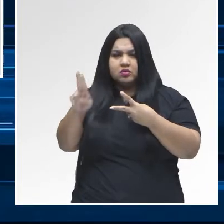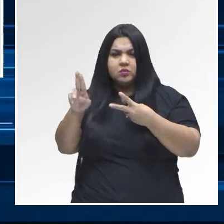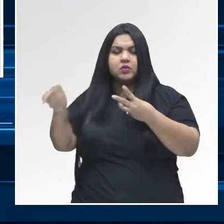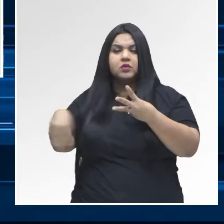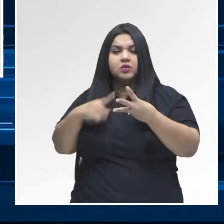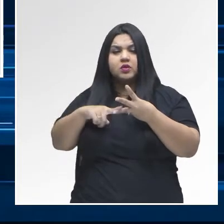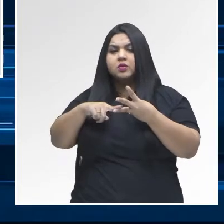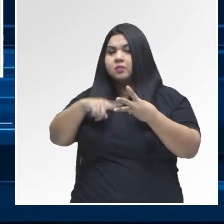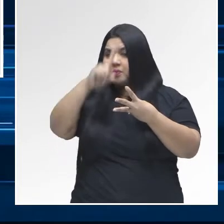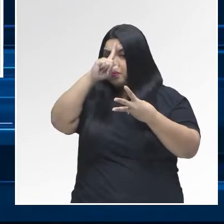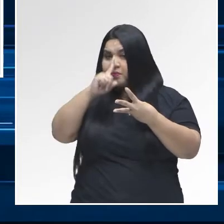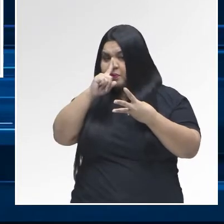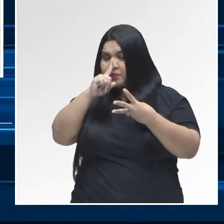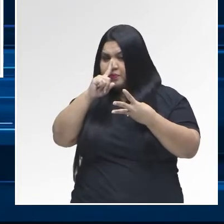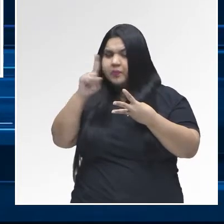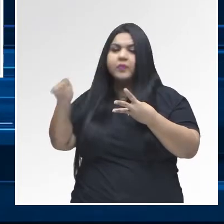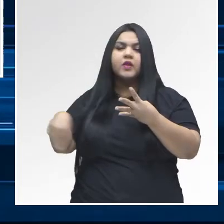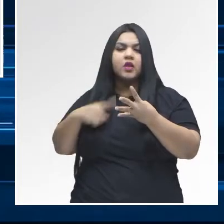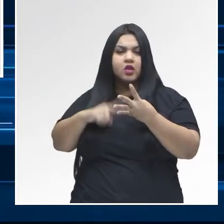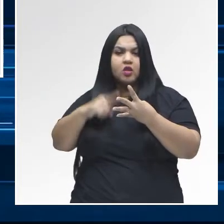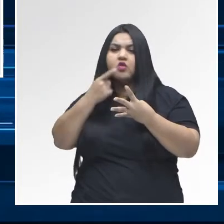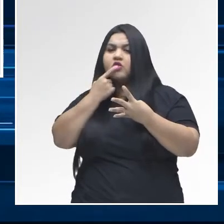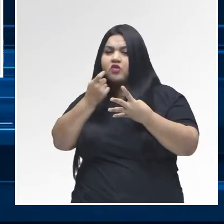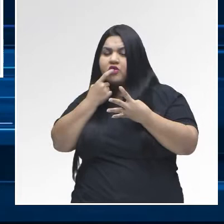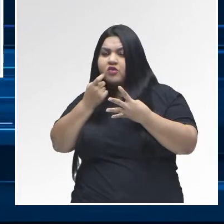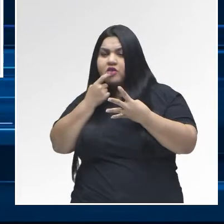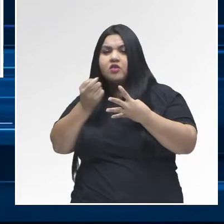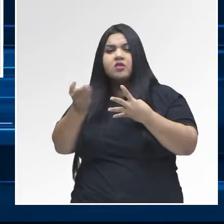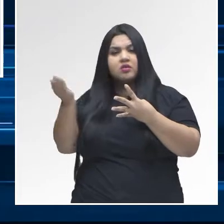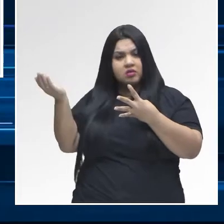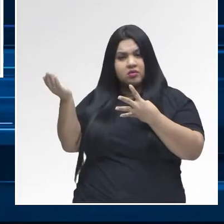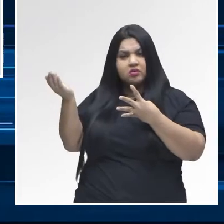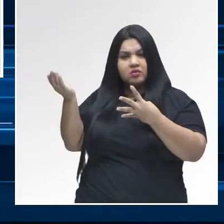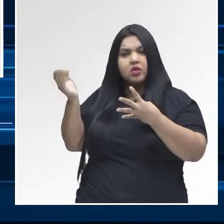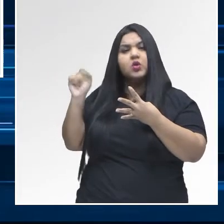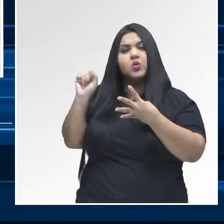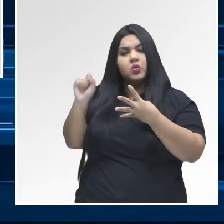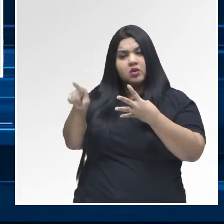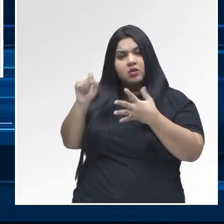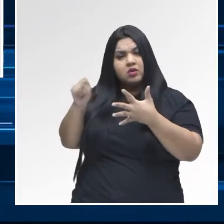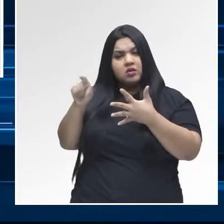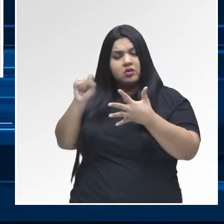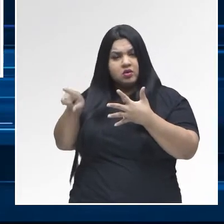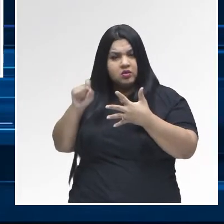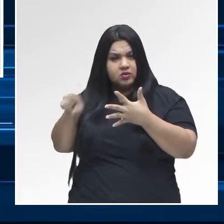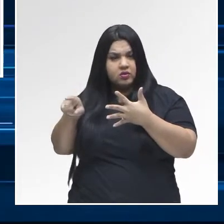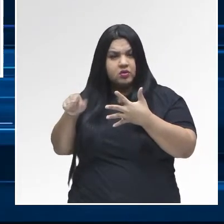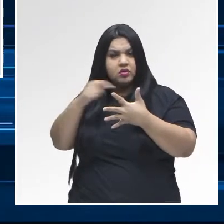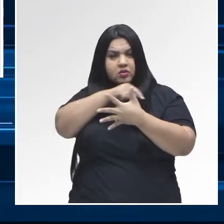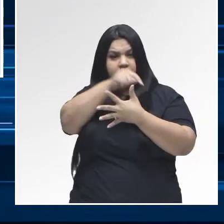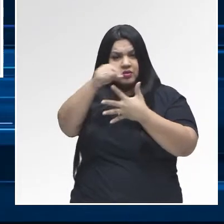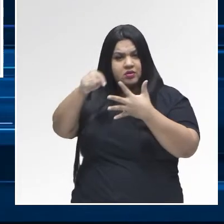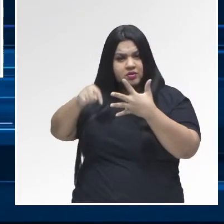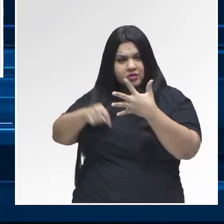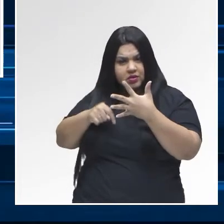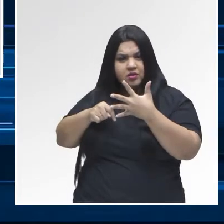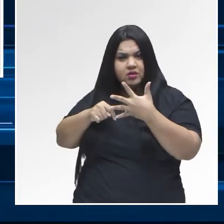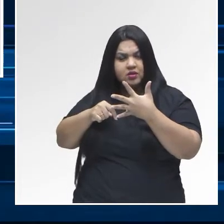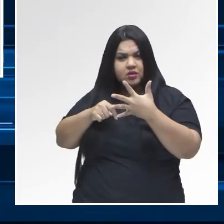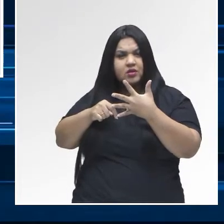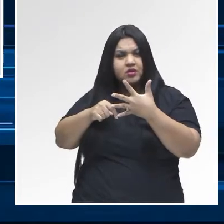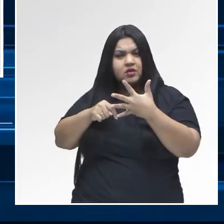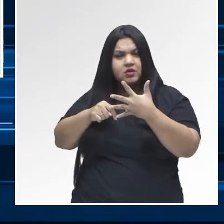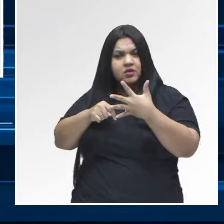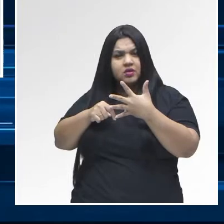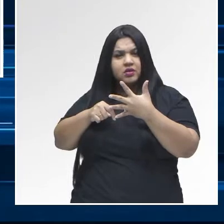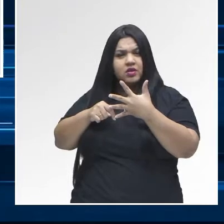os bosquímanos, vermelho, os malgaches, e de azul, os nilóticos. E esse é a bolinha ali com um tonzinho de